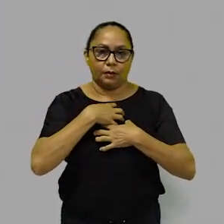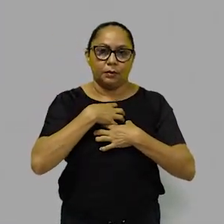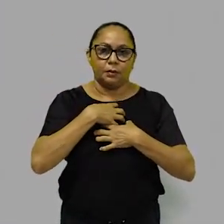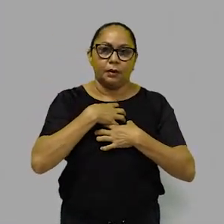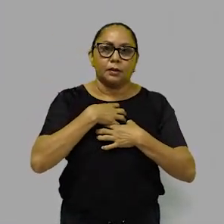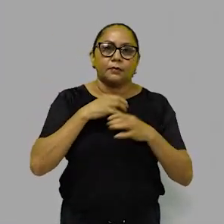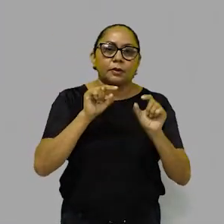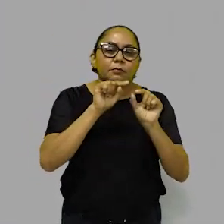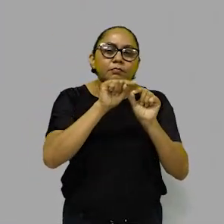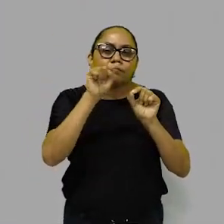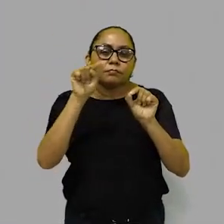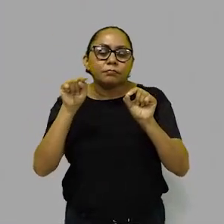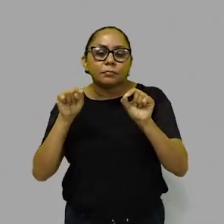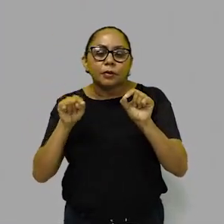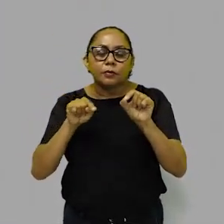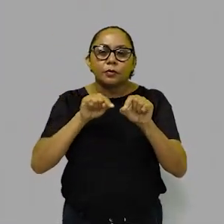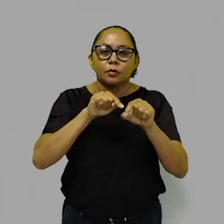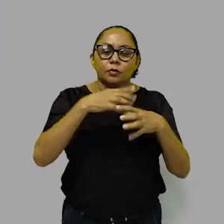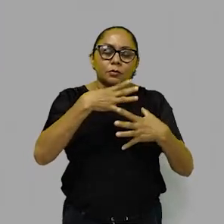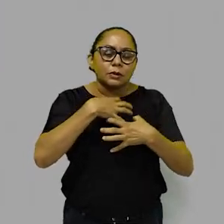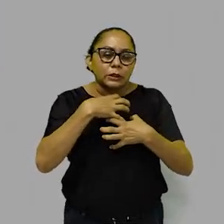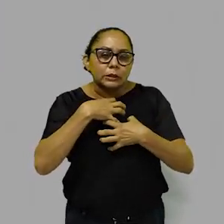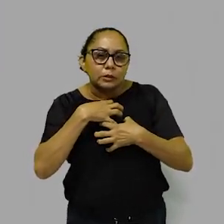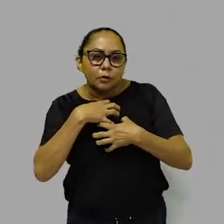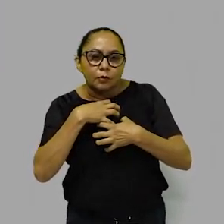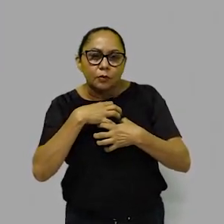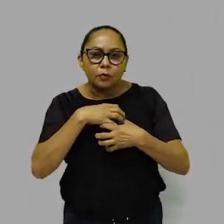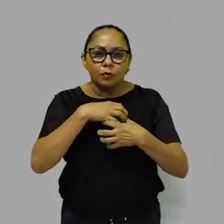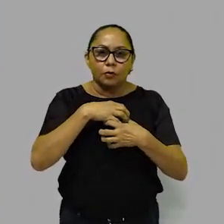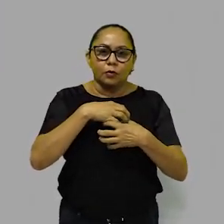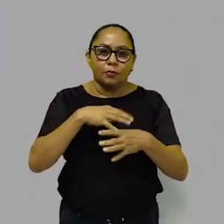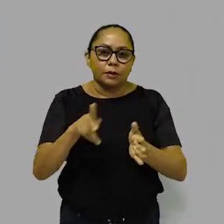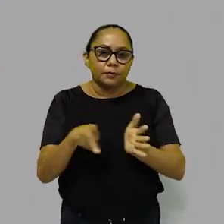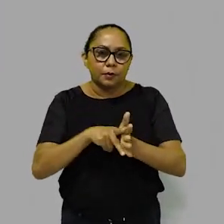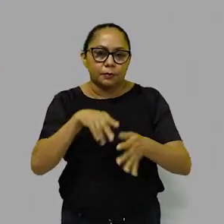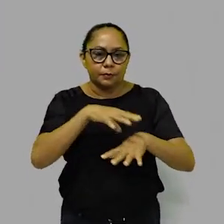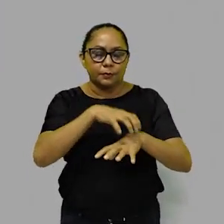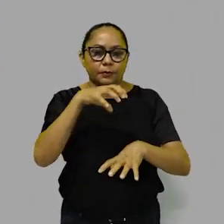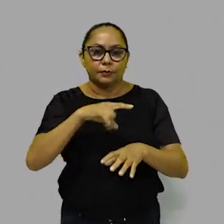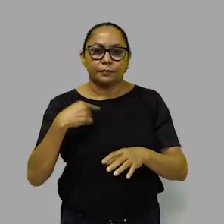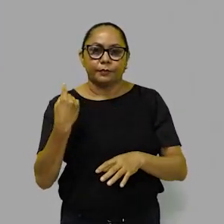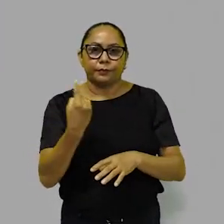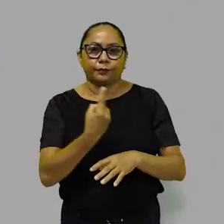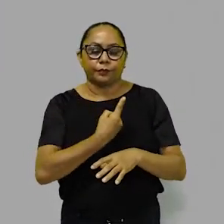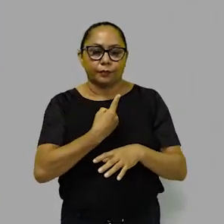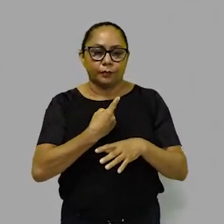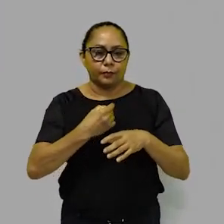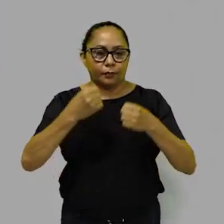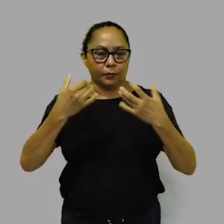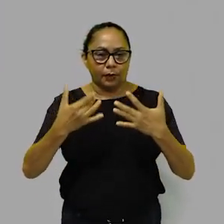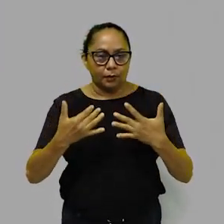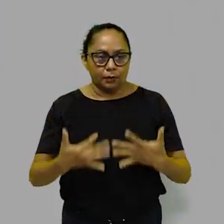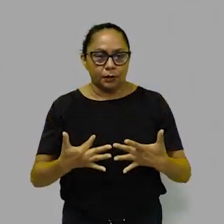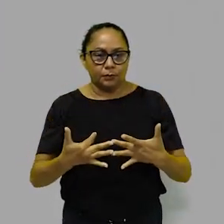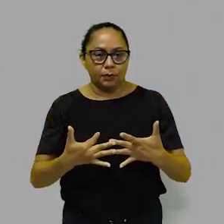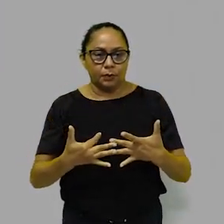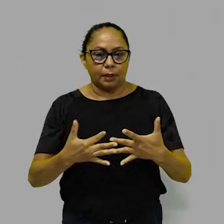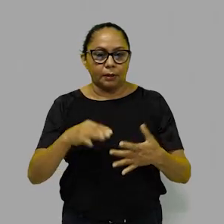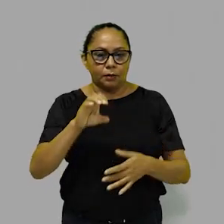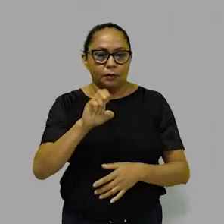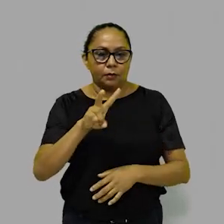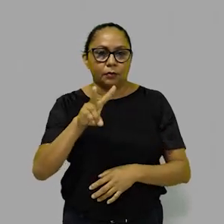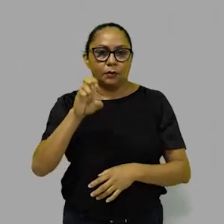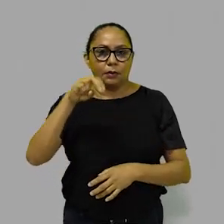pontos cardinais, os sintomas da inflamação. E nós vamos aqui falar sobre os eventos que